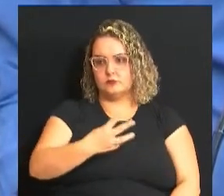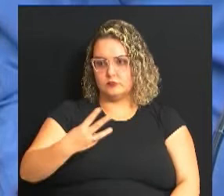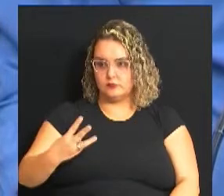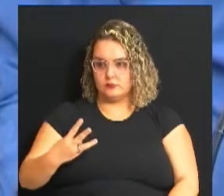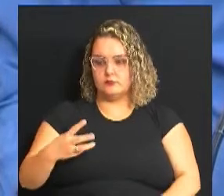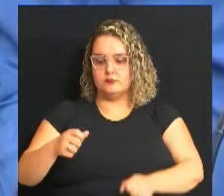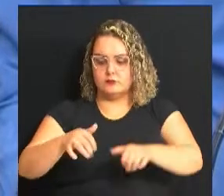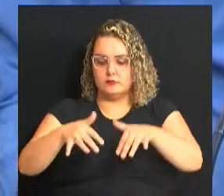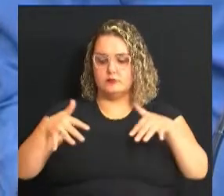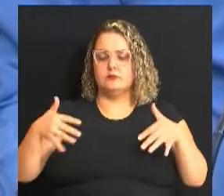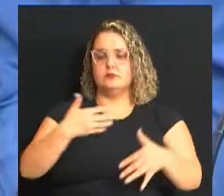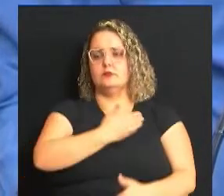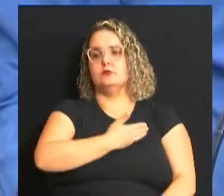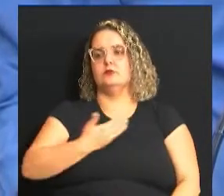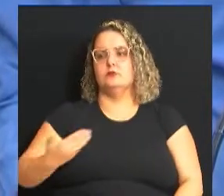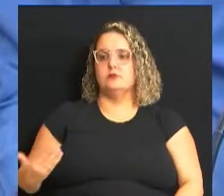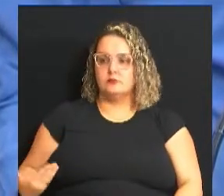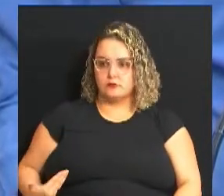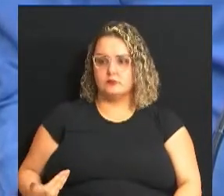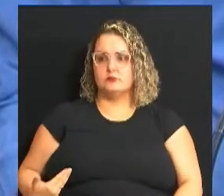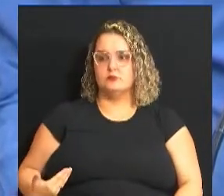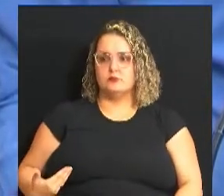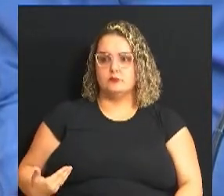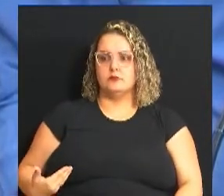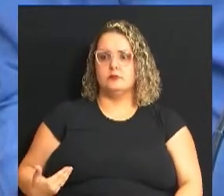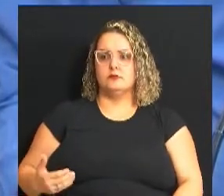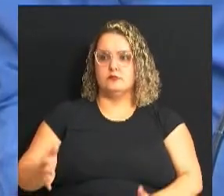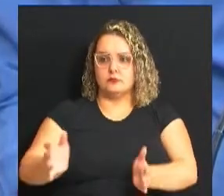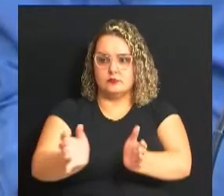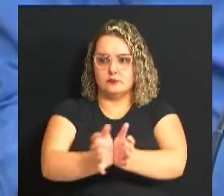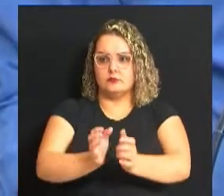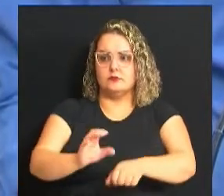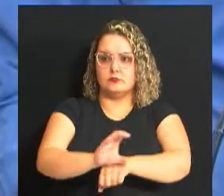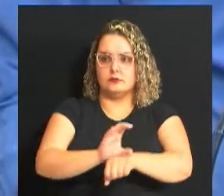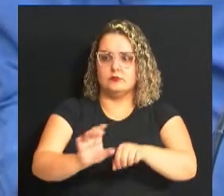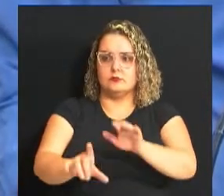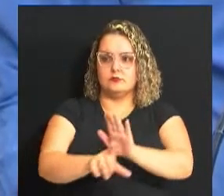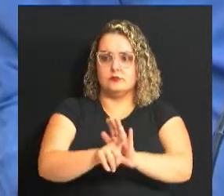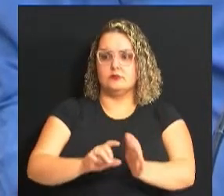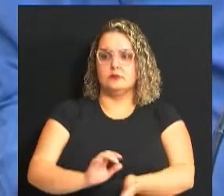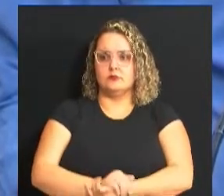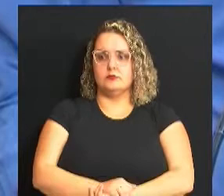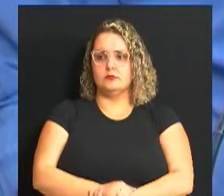43ª audiência pública que será promovida pela Comissão de Constituição e Legalidade.